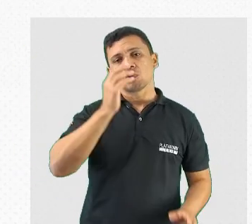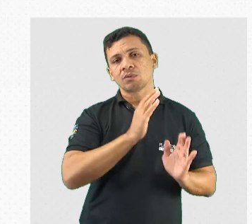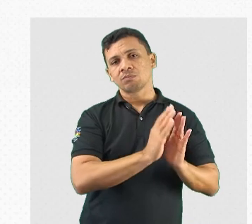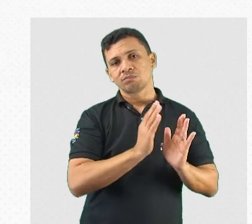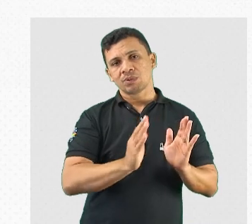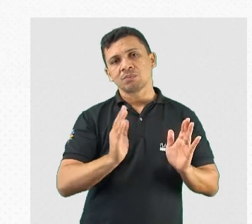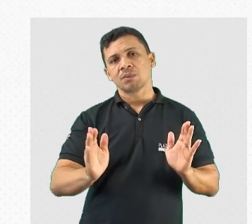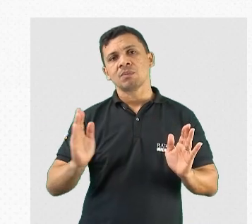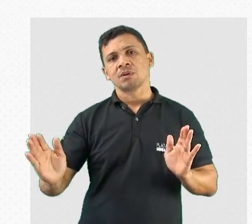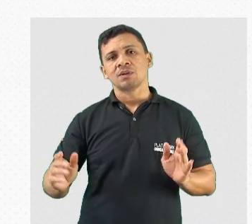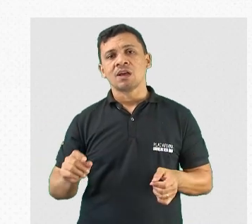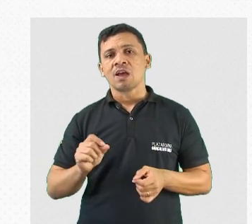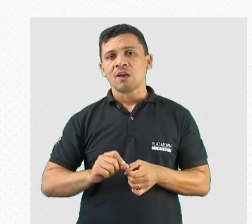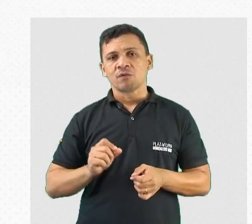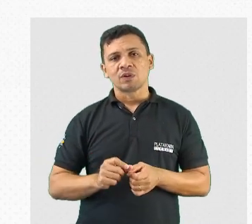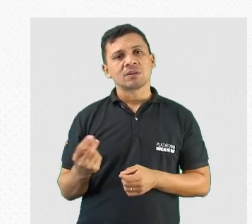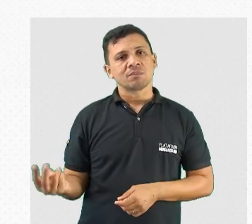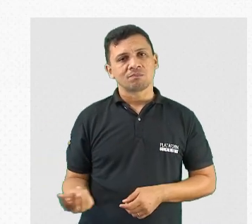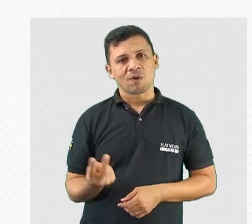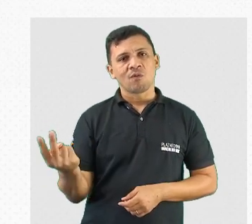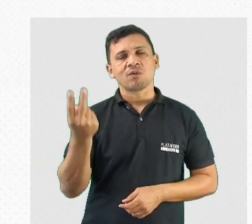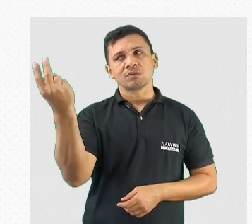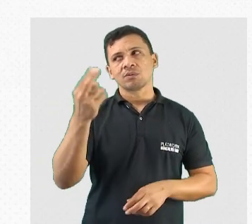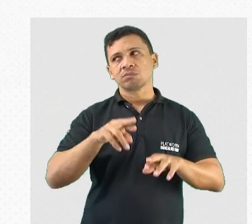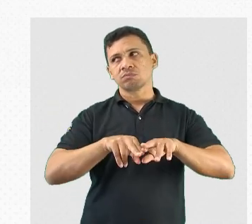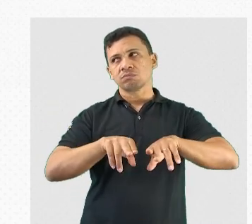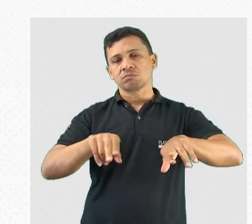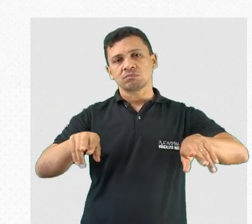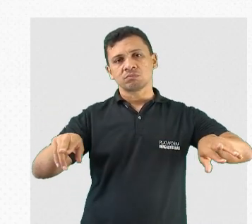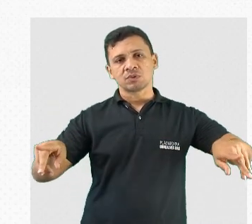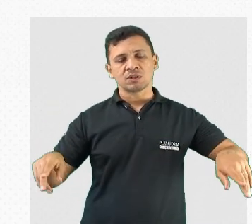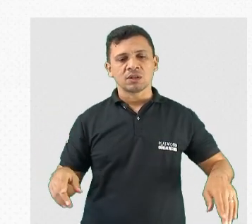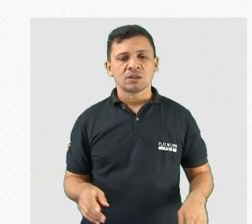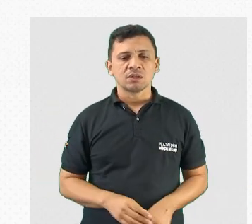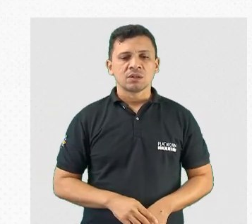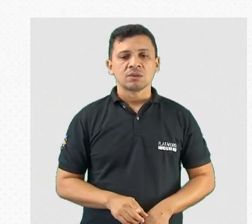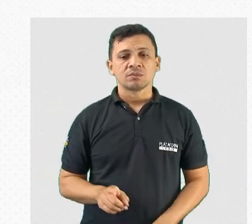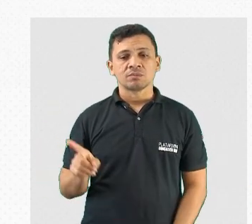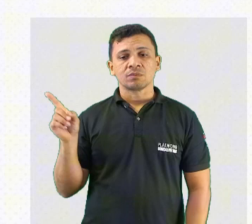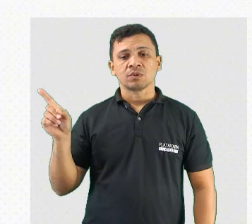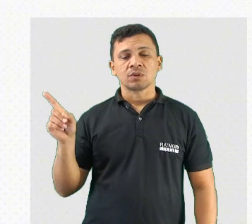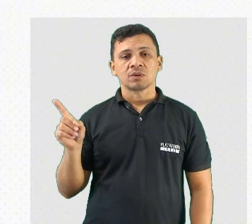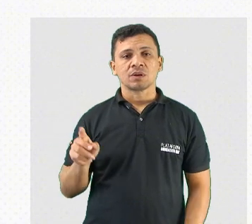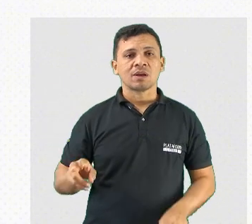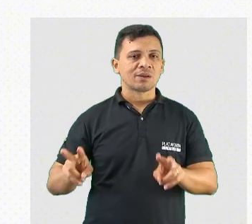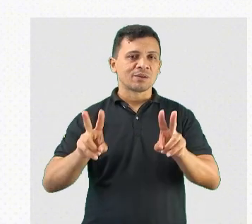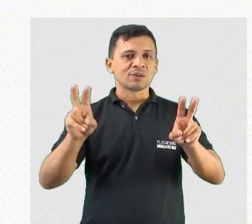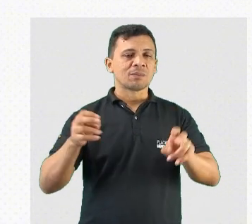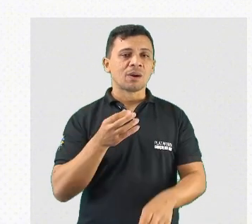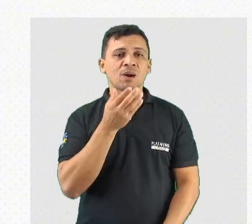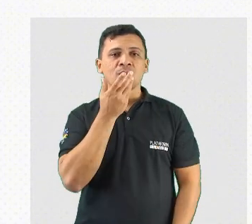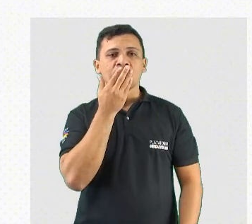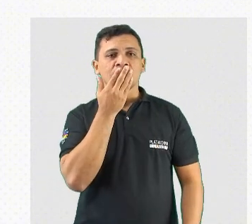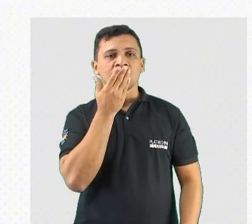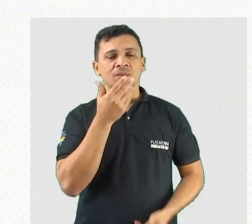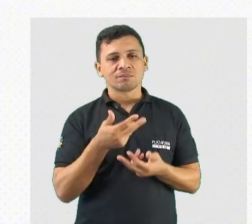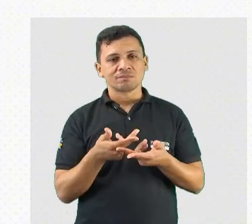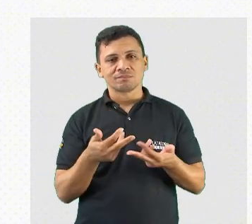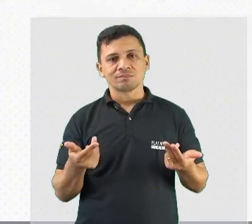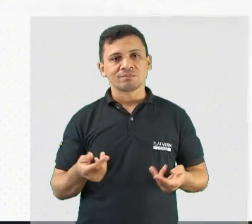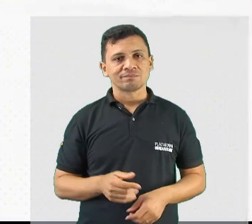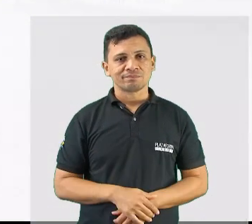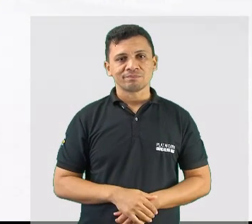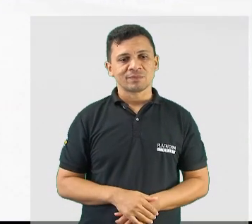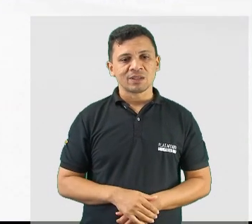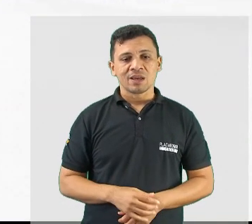sendo feita com uma série de valores, né? Uma das questões para se tratar é o colorismo, né? Eu sou preto demais